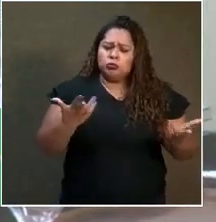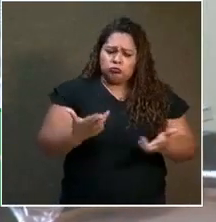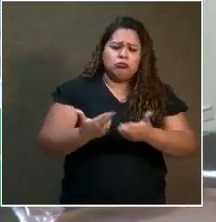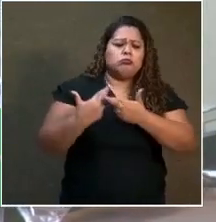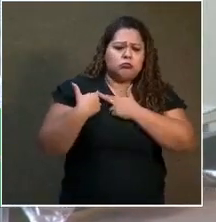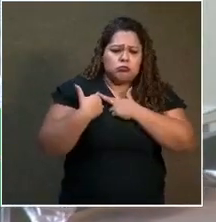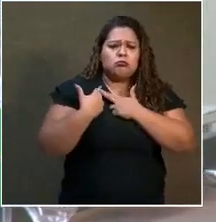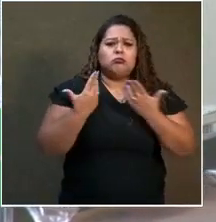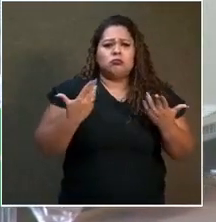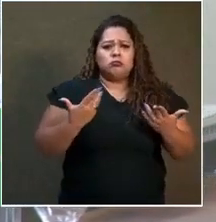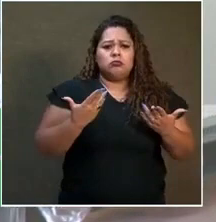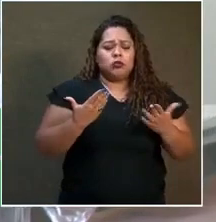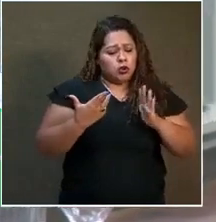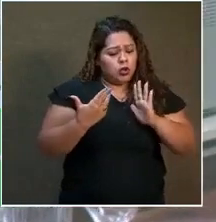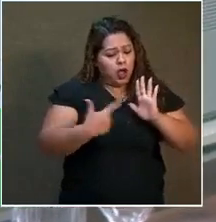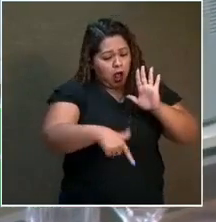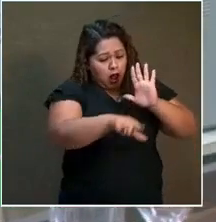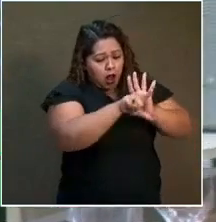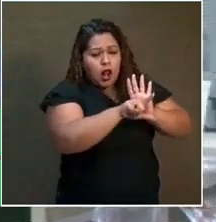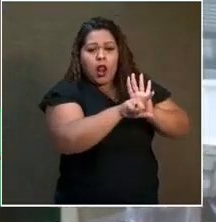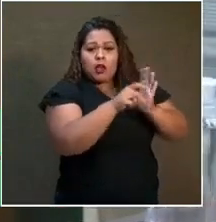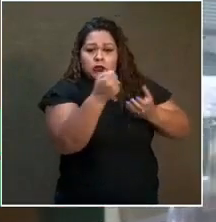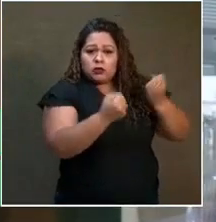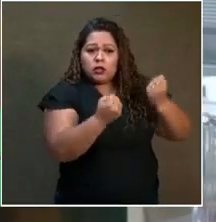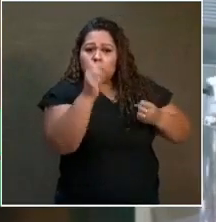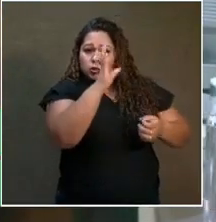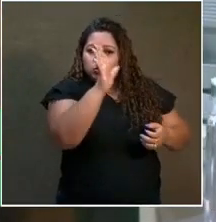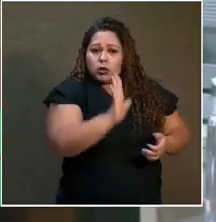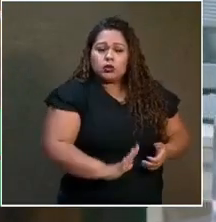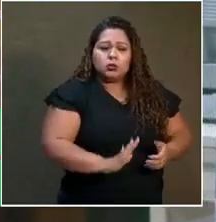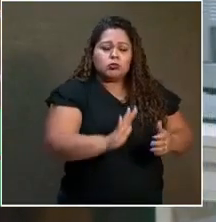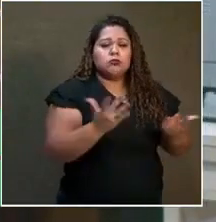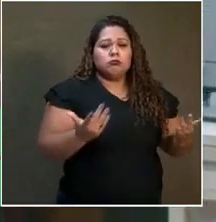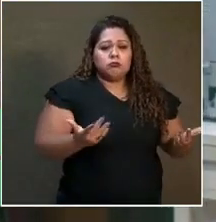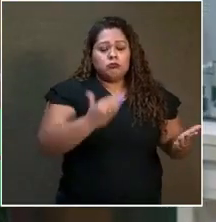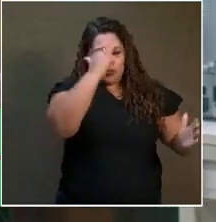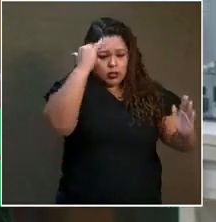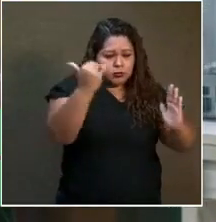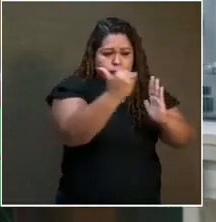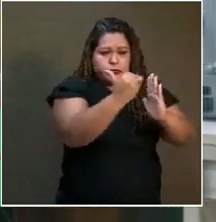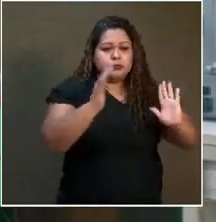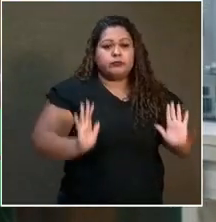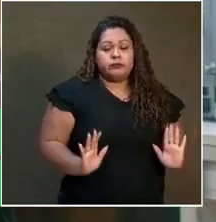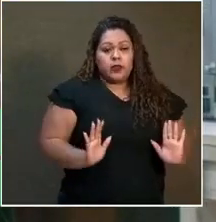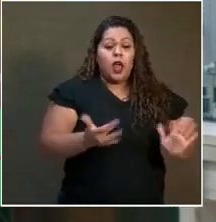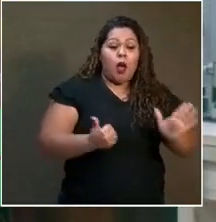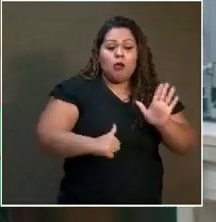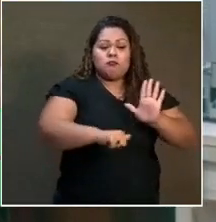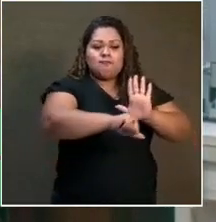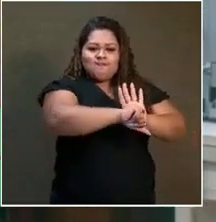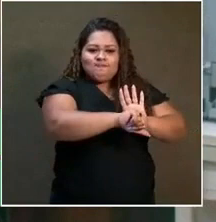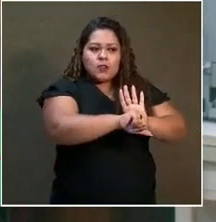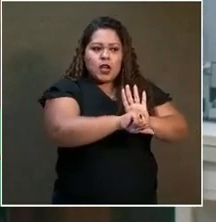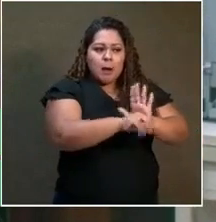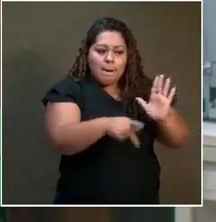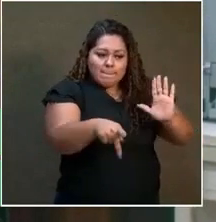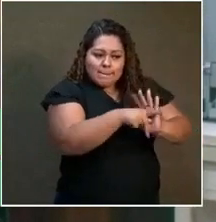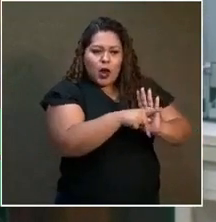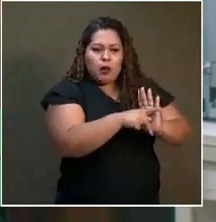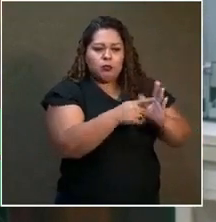acordo com o Código de Trânsito do Brasil, brasileiro, com o crime de